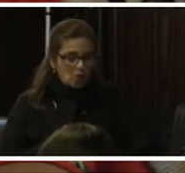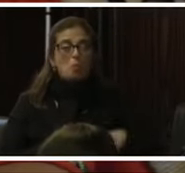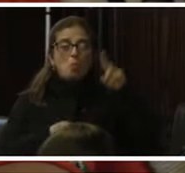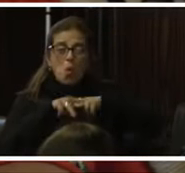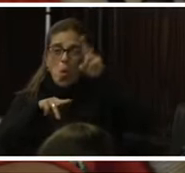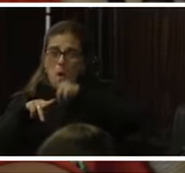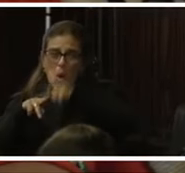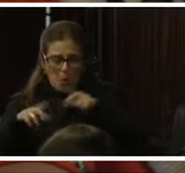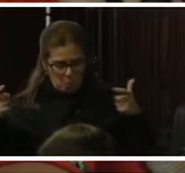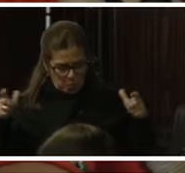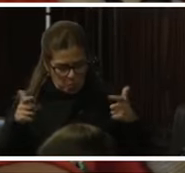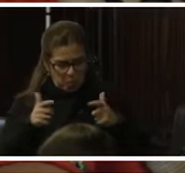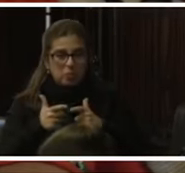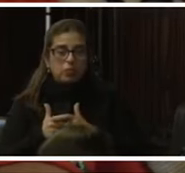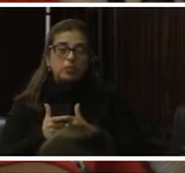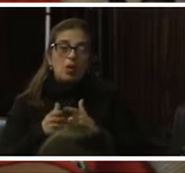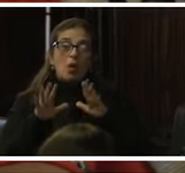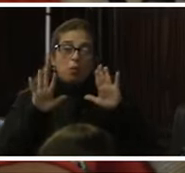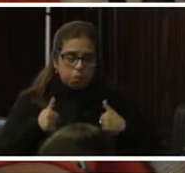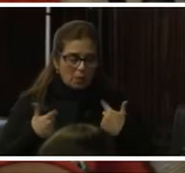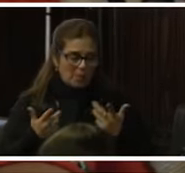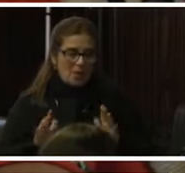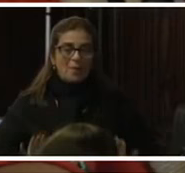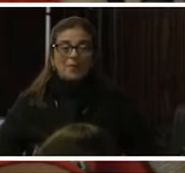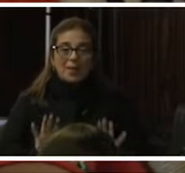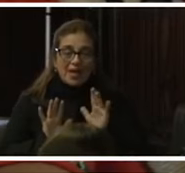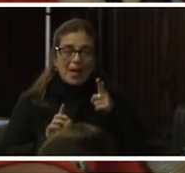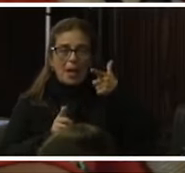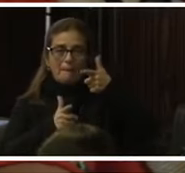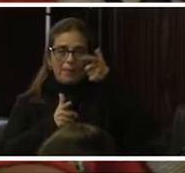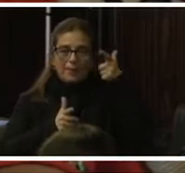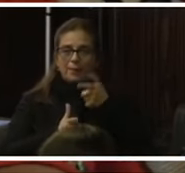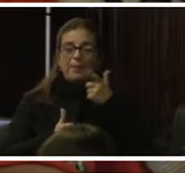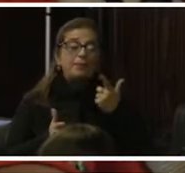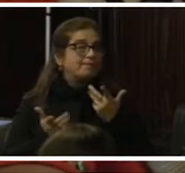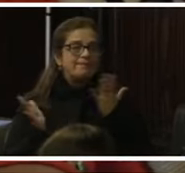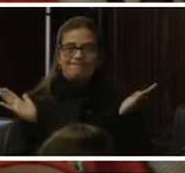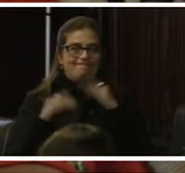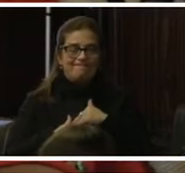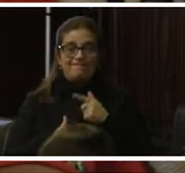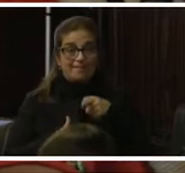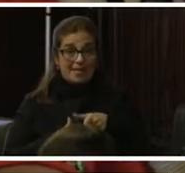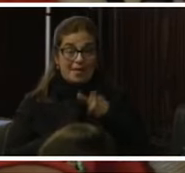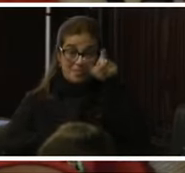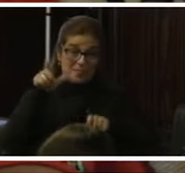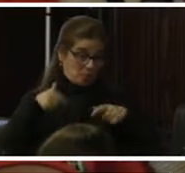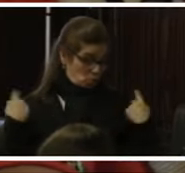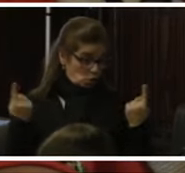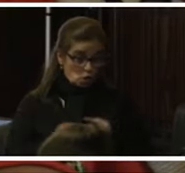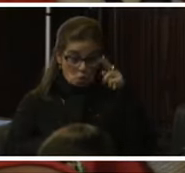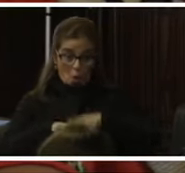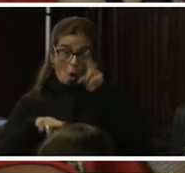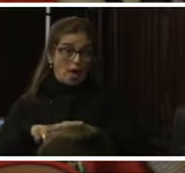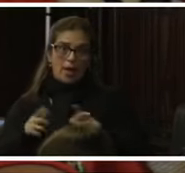pelo próprio fazendeiro coloca pistoleiro papo desse a gente morrer tudo